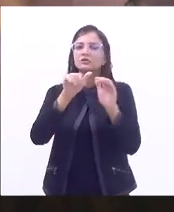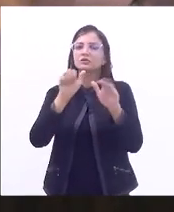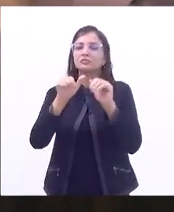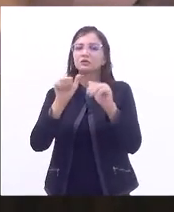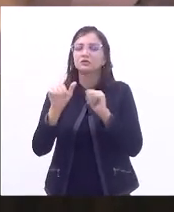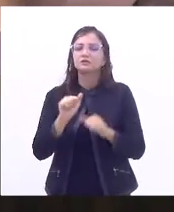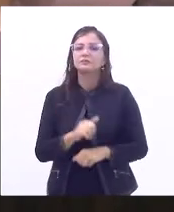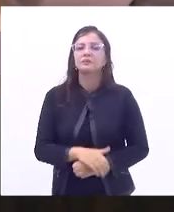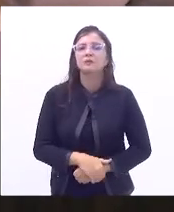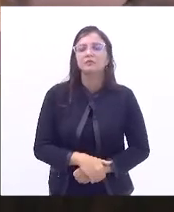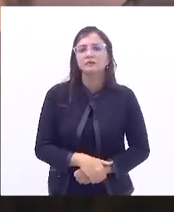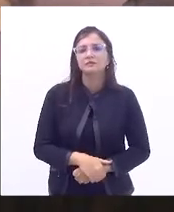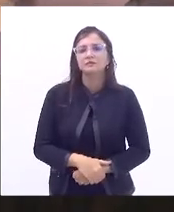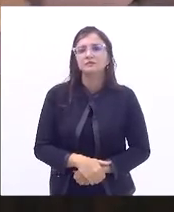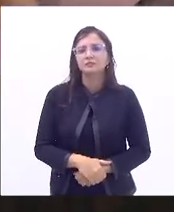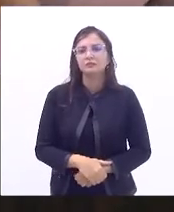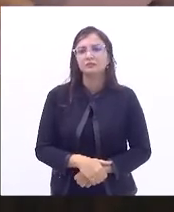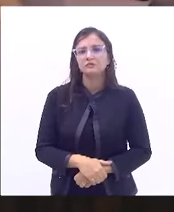como